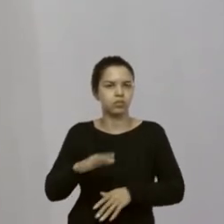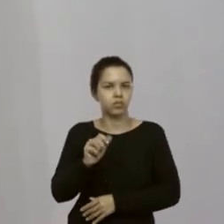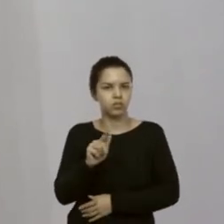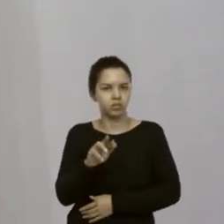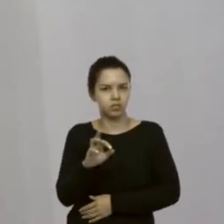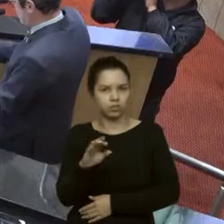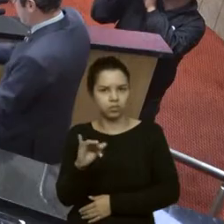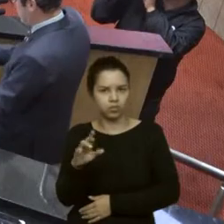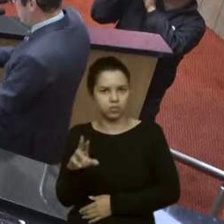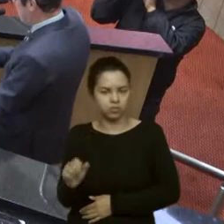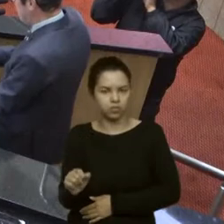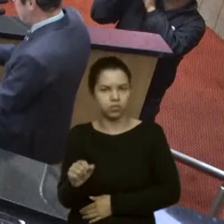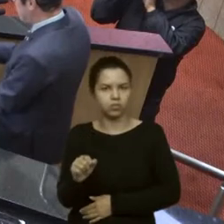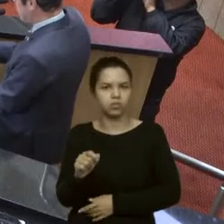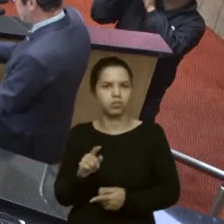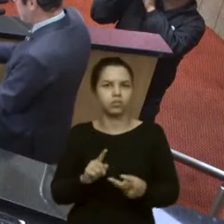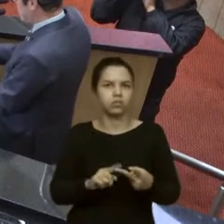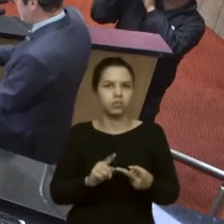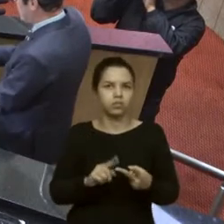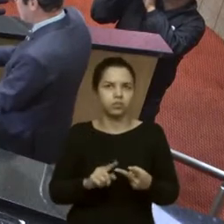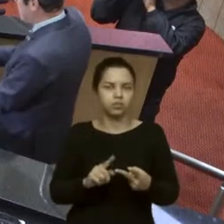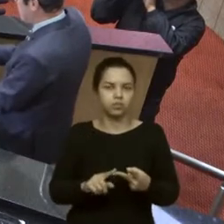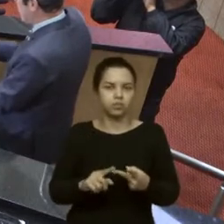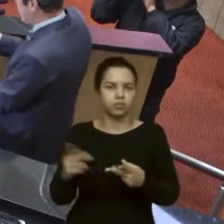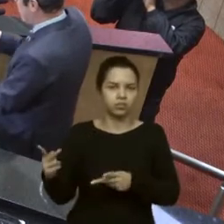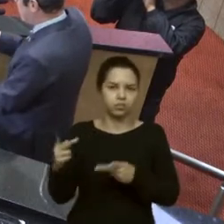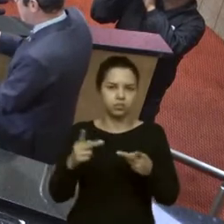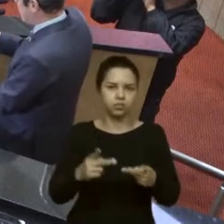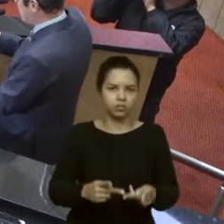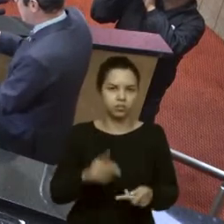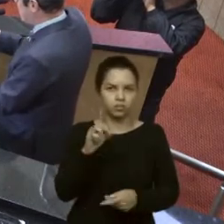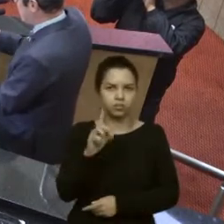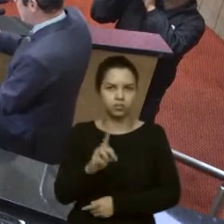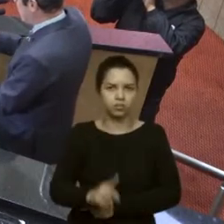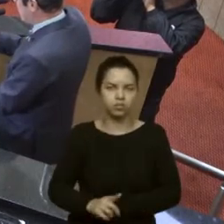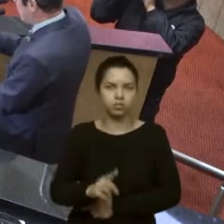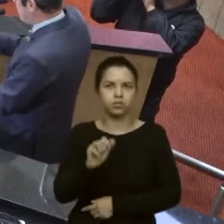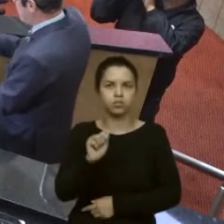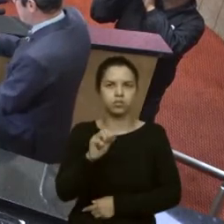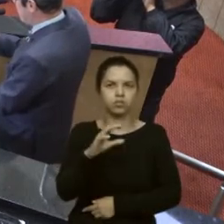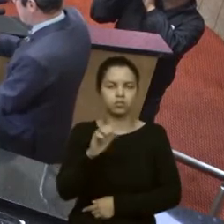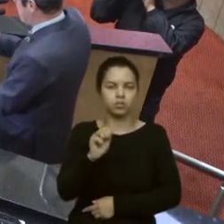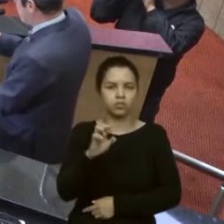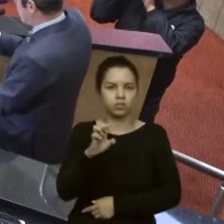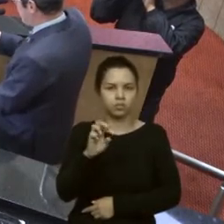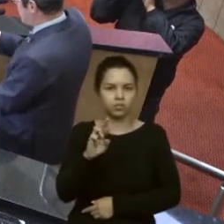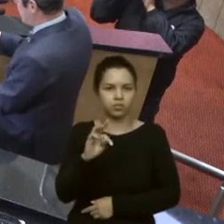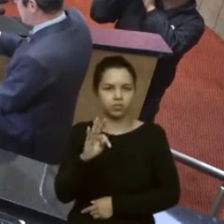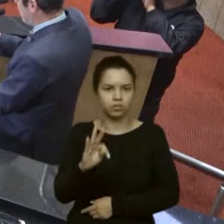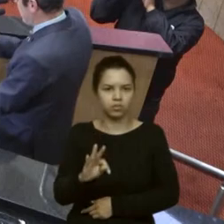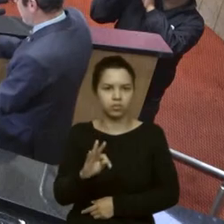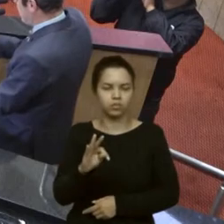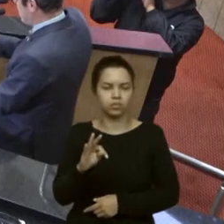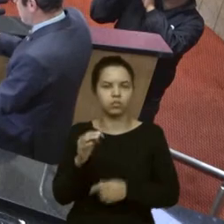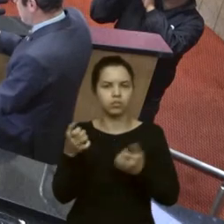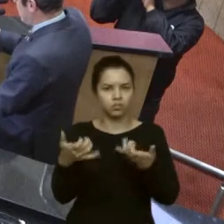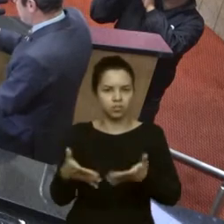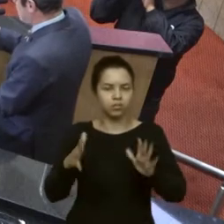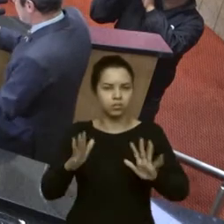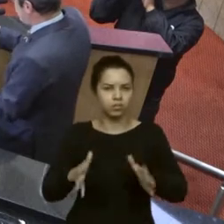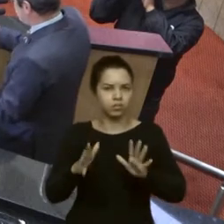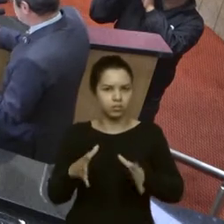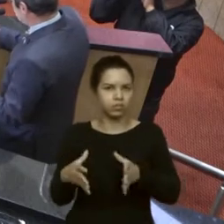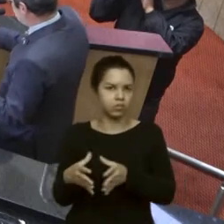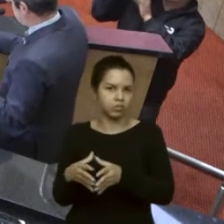diretor de conteúdo do Grupo ND. Diretores da CAERT, já citados aqui, nossa equipe jurídica também. E